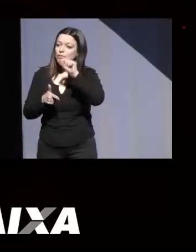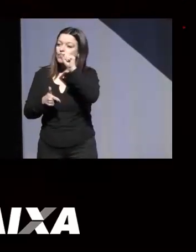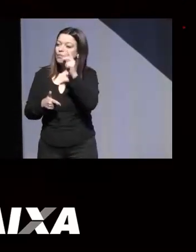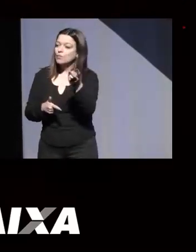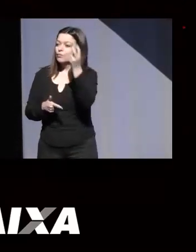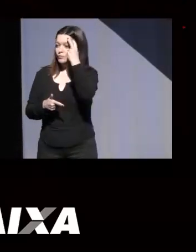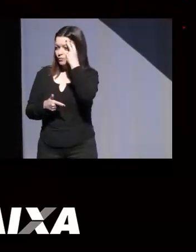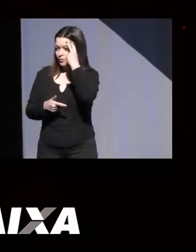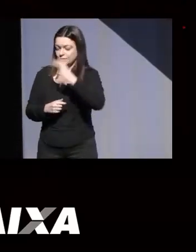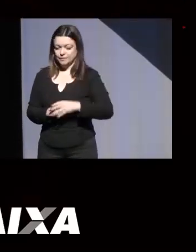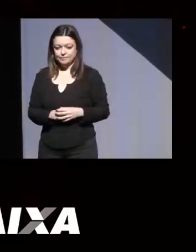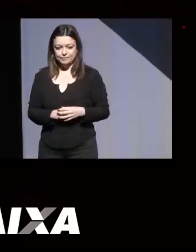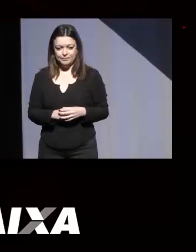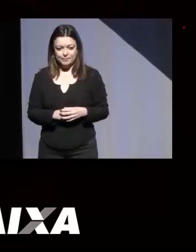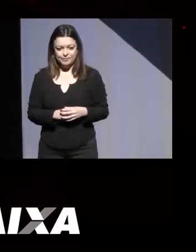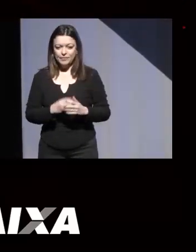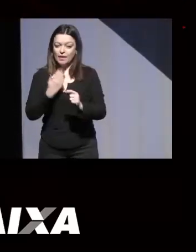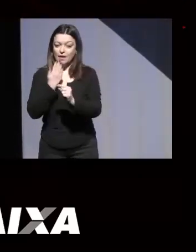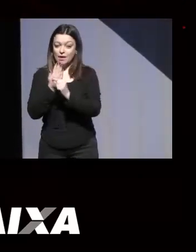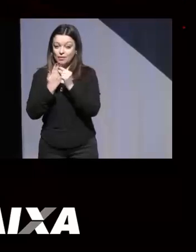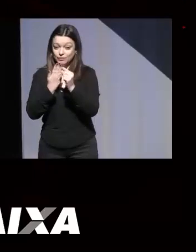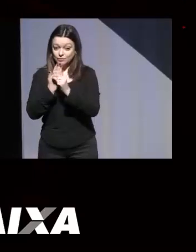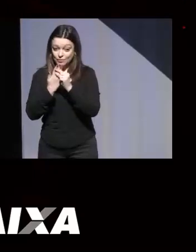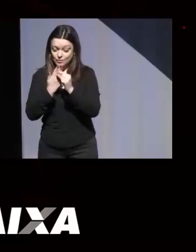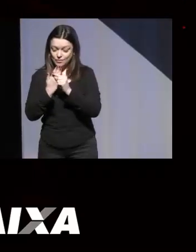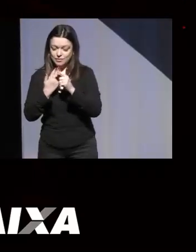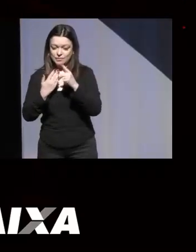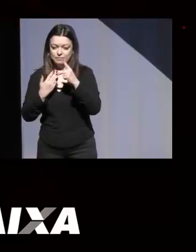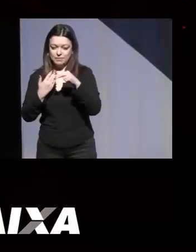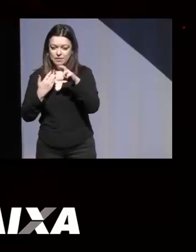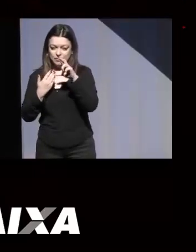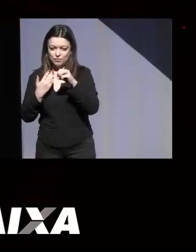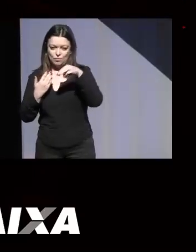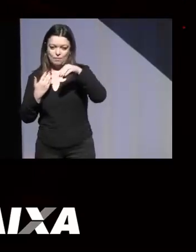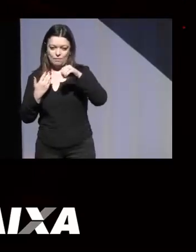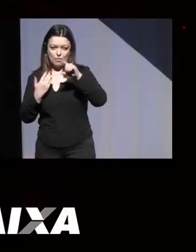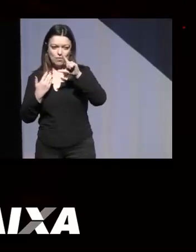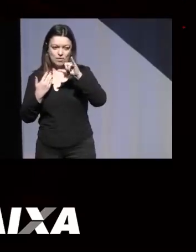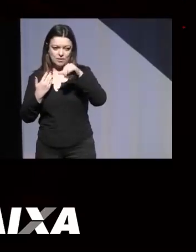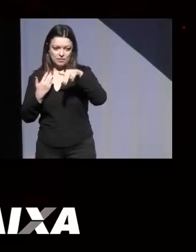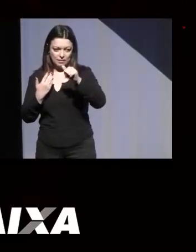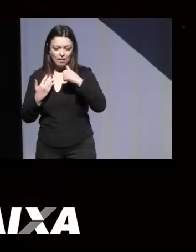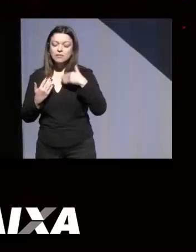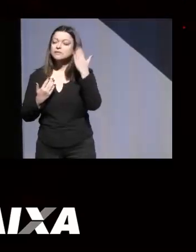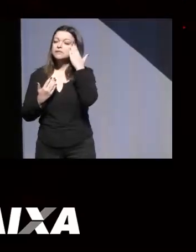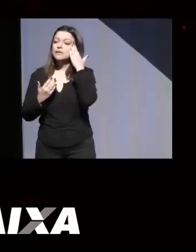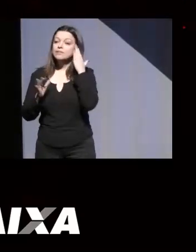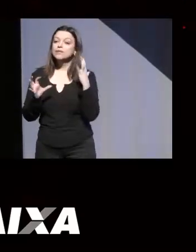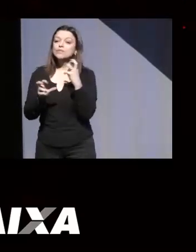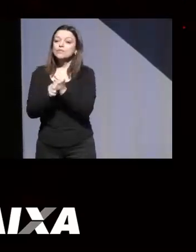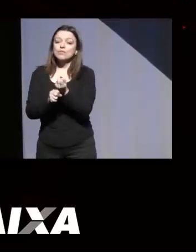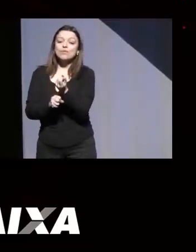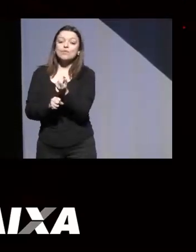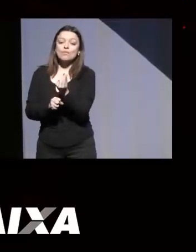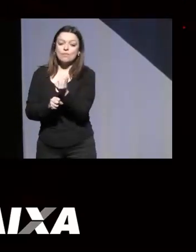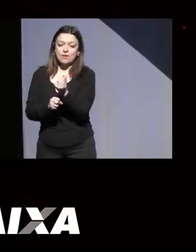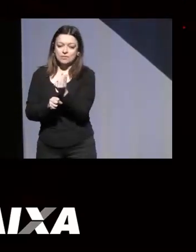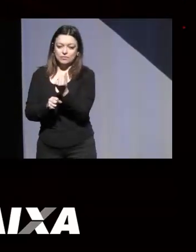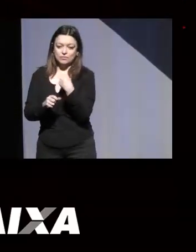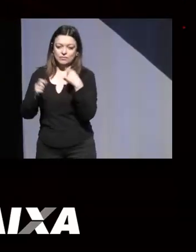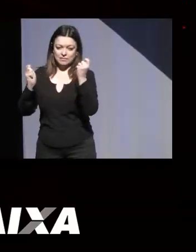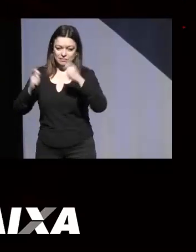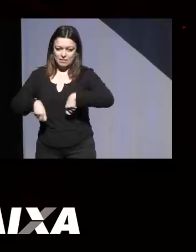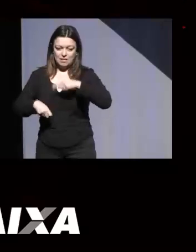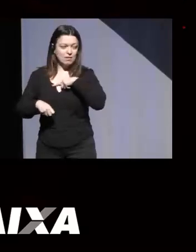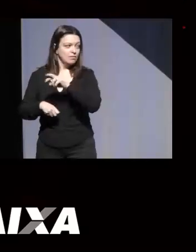autor Pedro Herrera Molina dá uma sugestão para se apurar o mínimo existencial e diz que pode ser feito em três